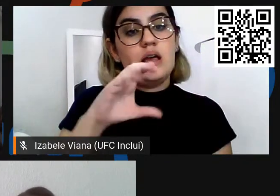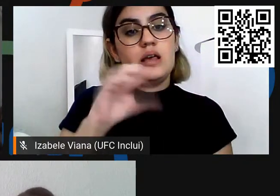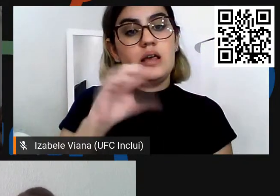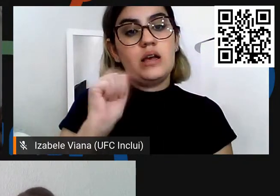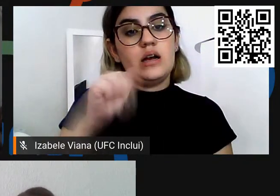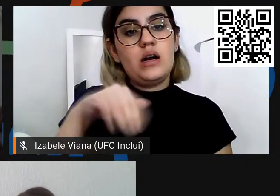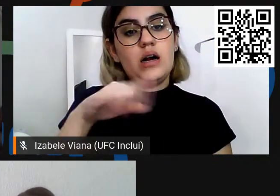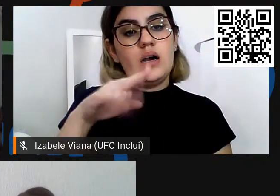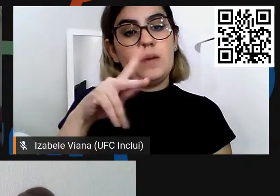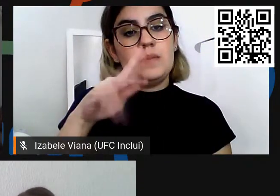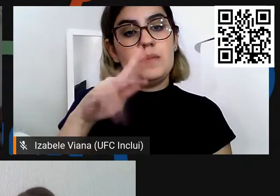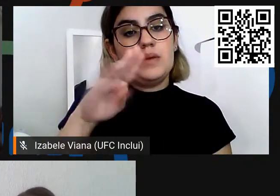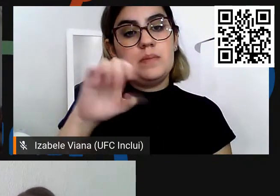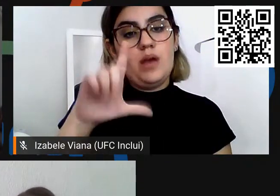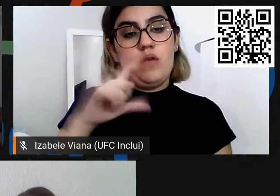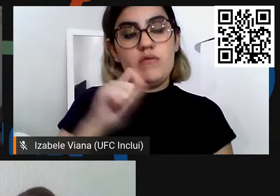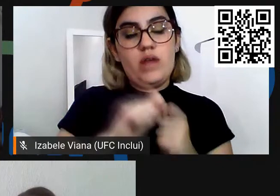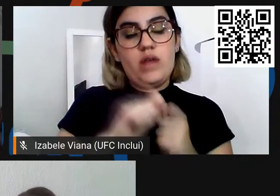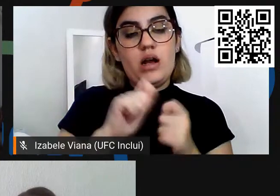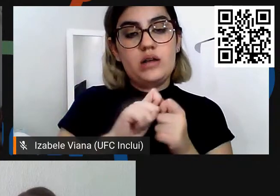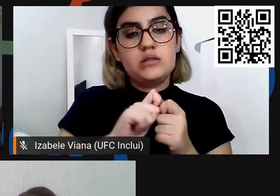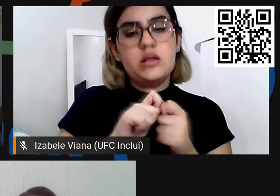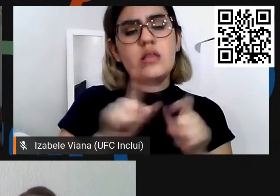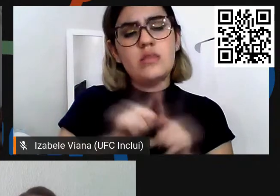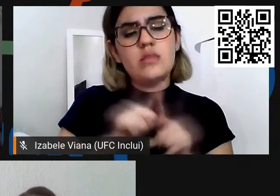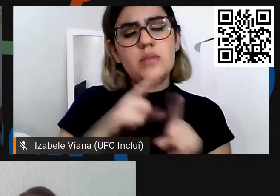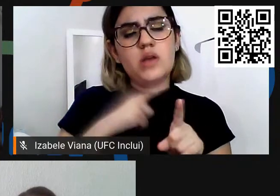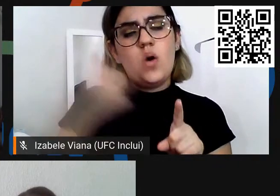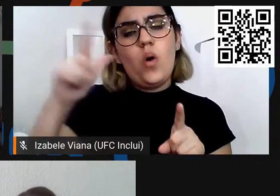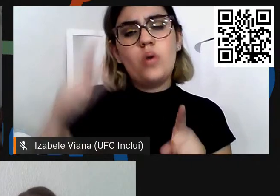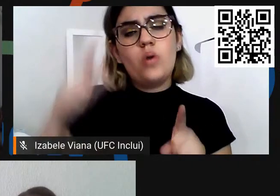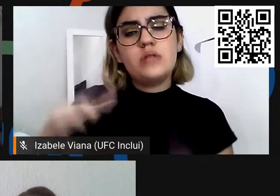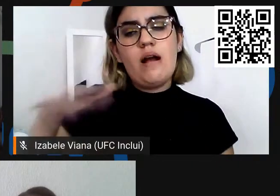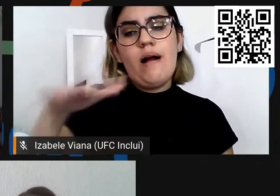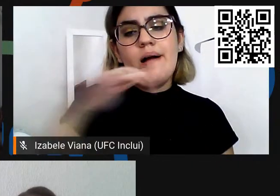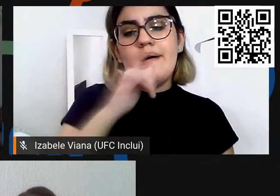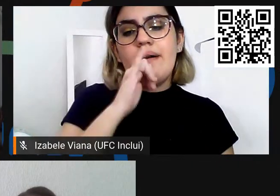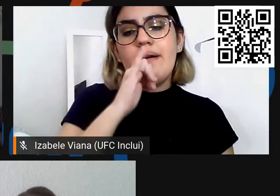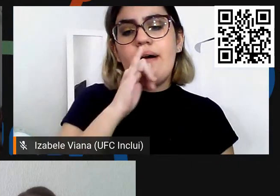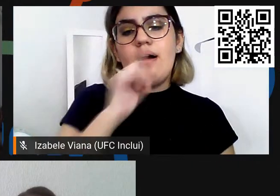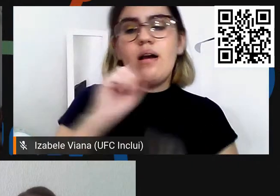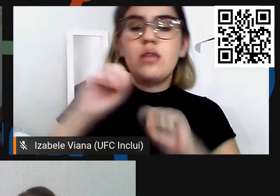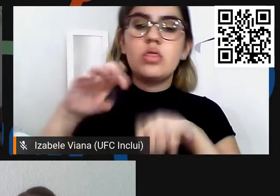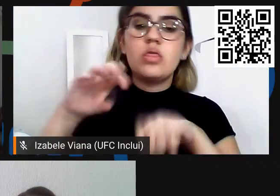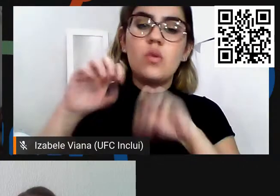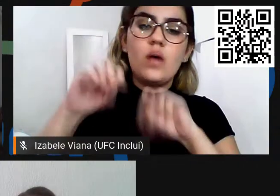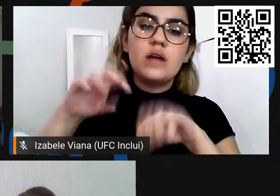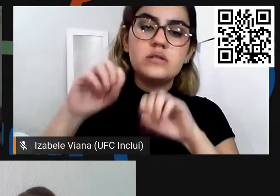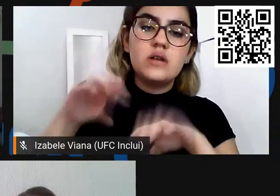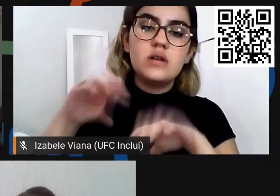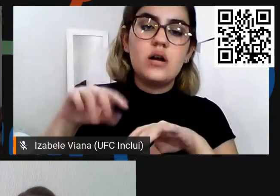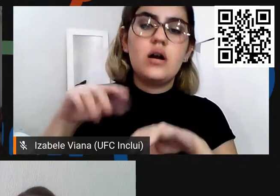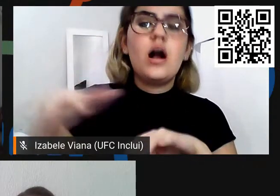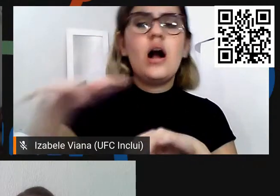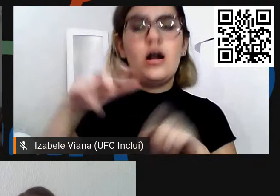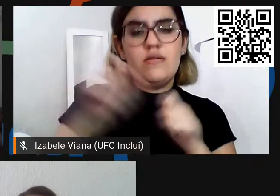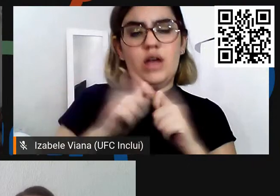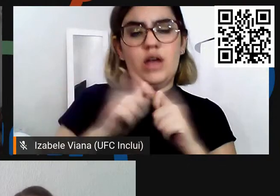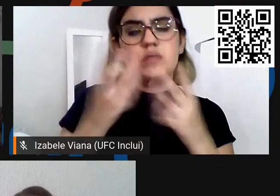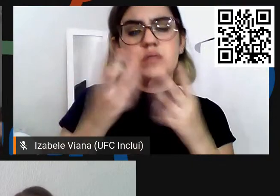né? E fora isso, tem em outras áreas, na educação também é uma área que se faz bastante revisão